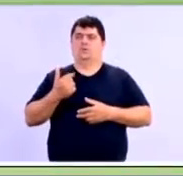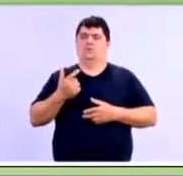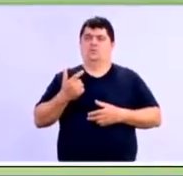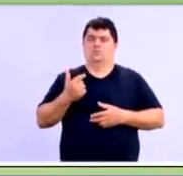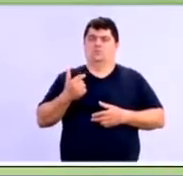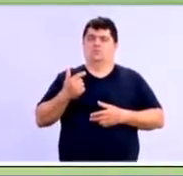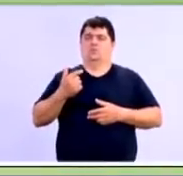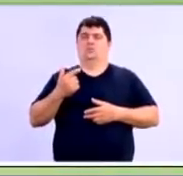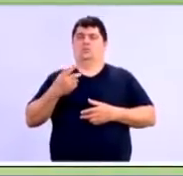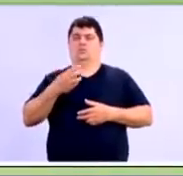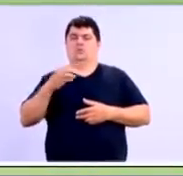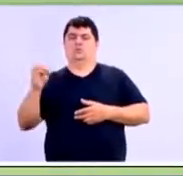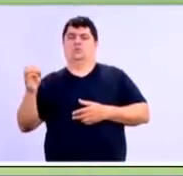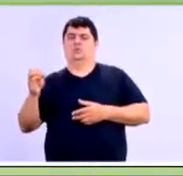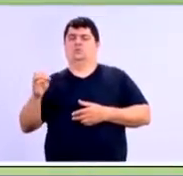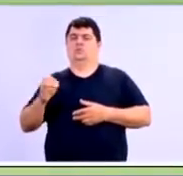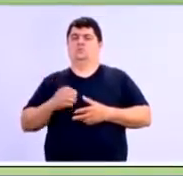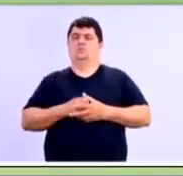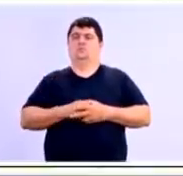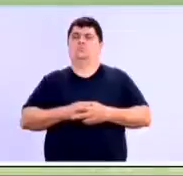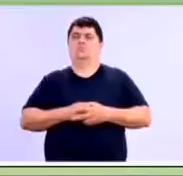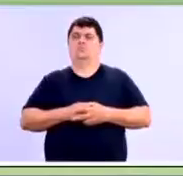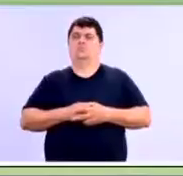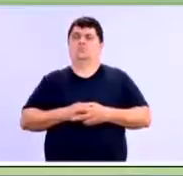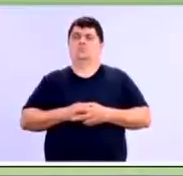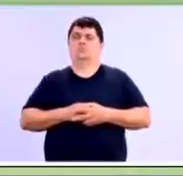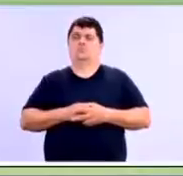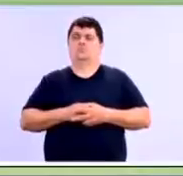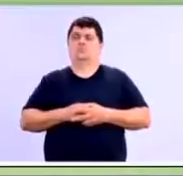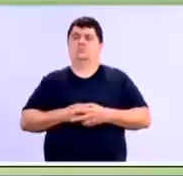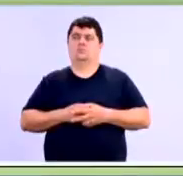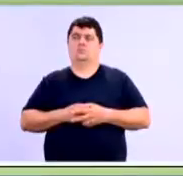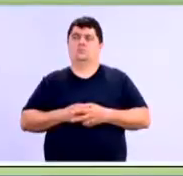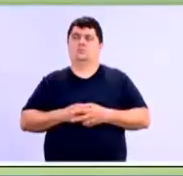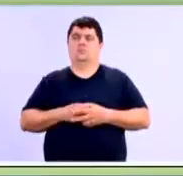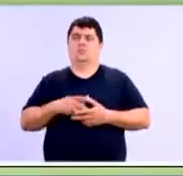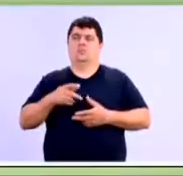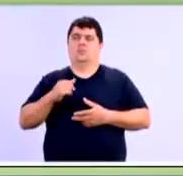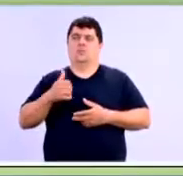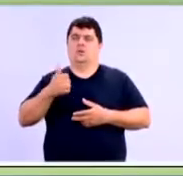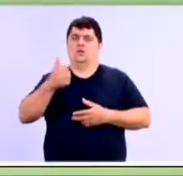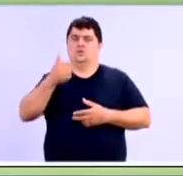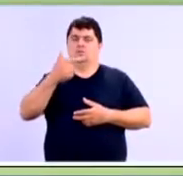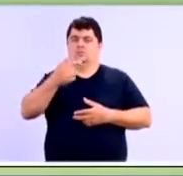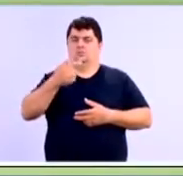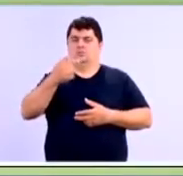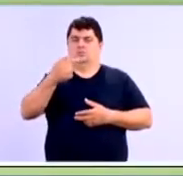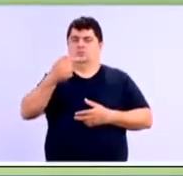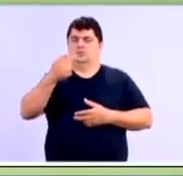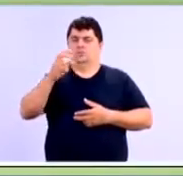líquido. Ok? E o patrimônio líquido? O patrimônio líquido está aqui, o patrimônio líquido.